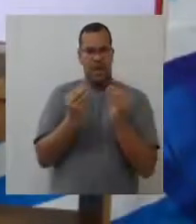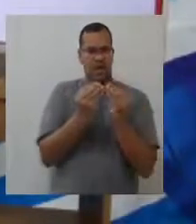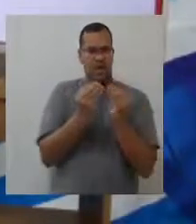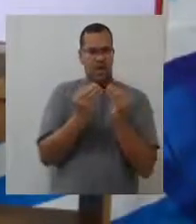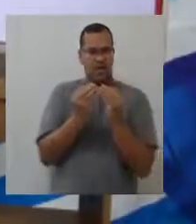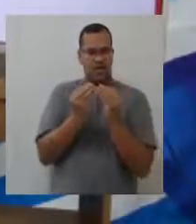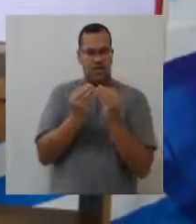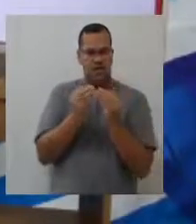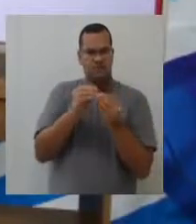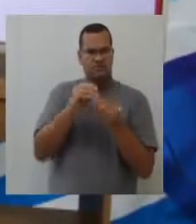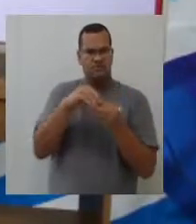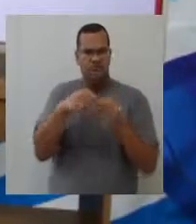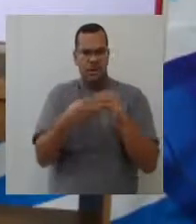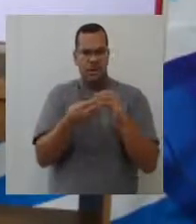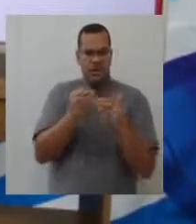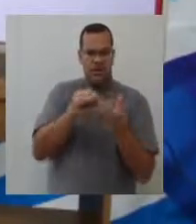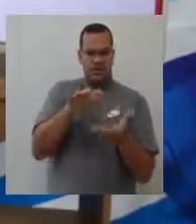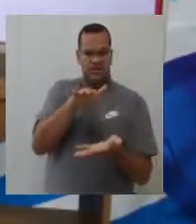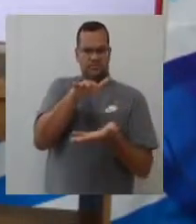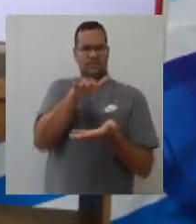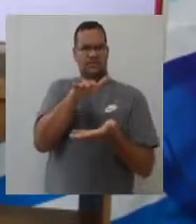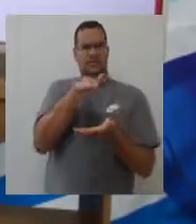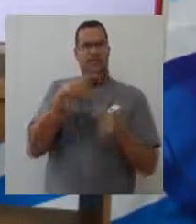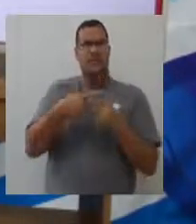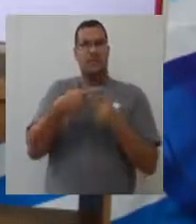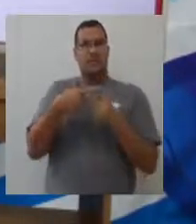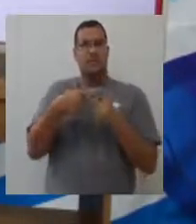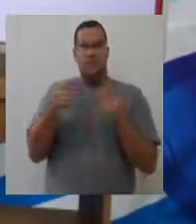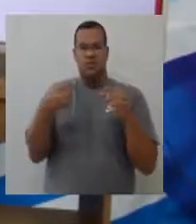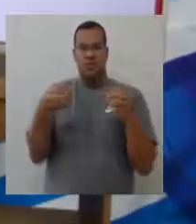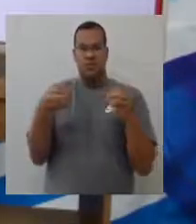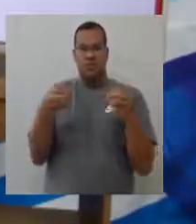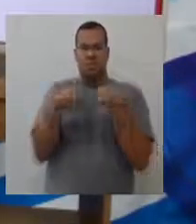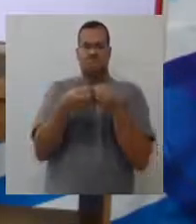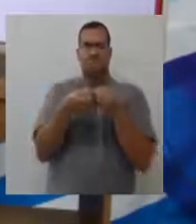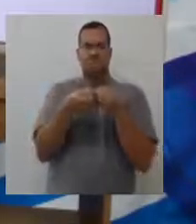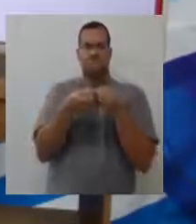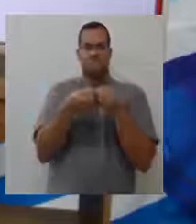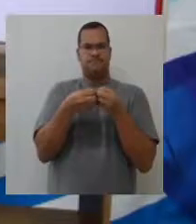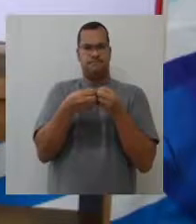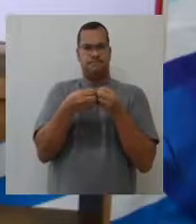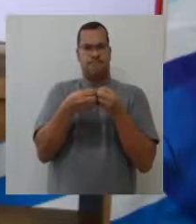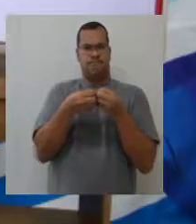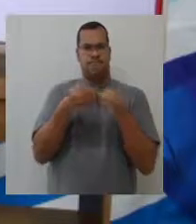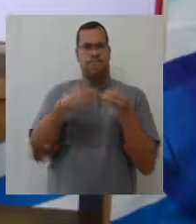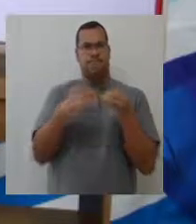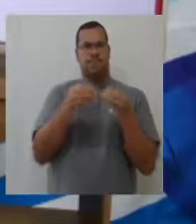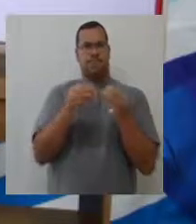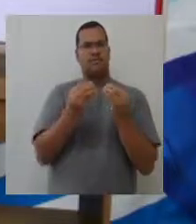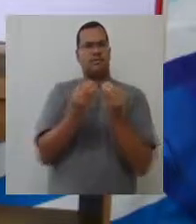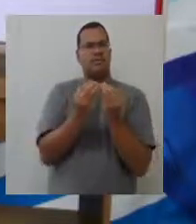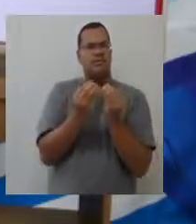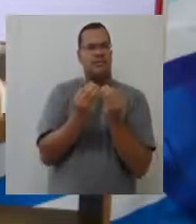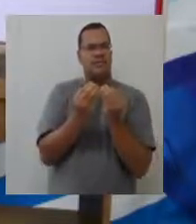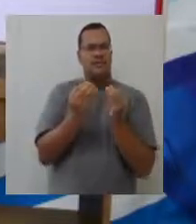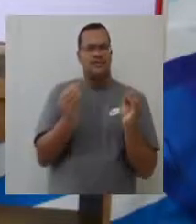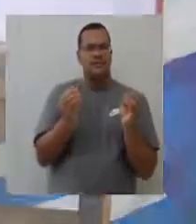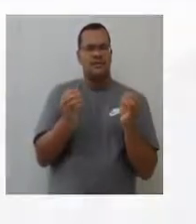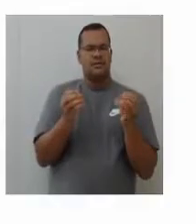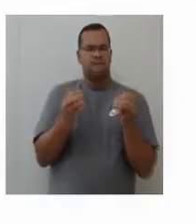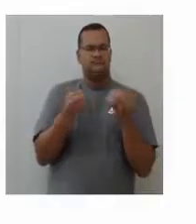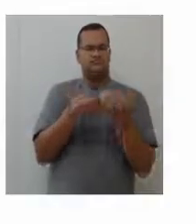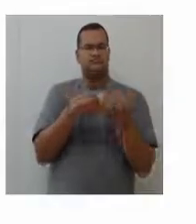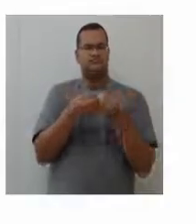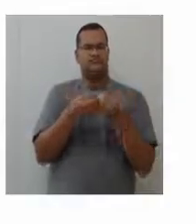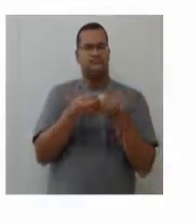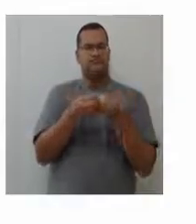aglomerado. Por que essa organização? Porque o poder de atração da molécula é muito maior do